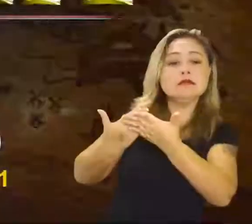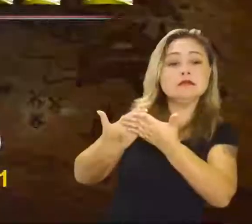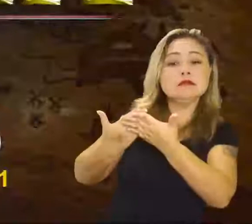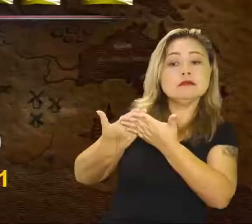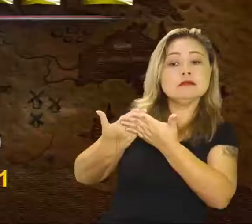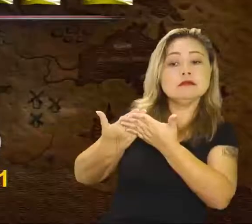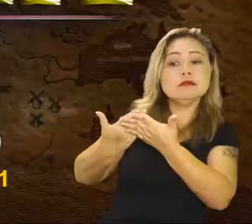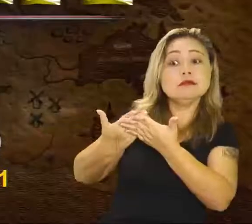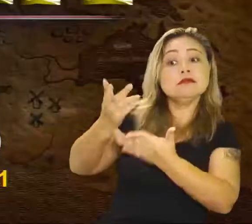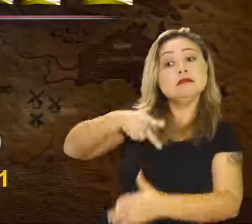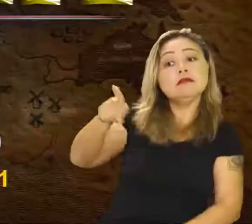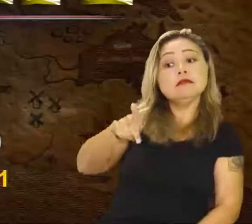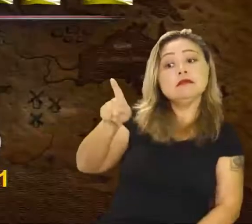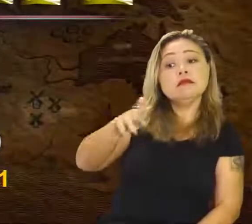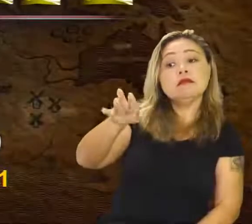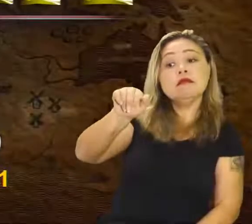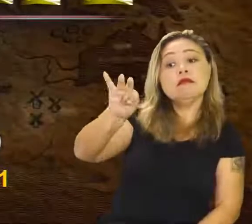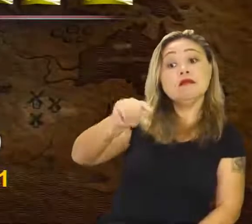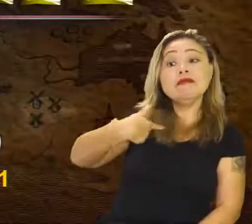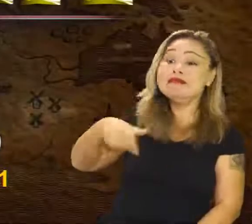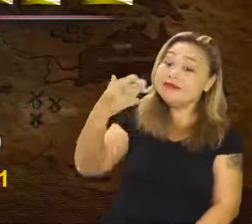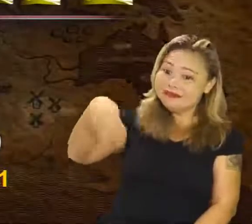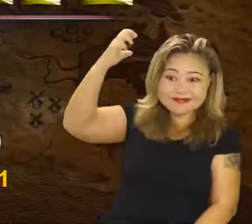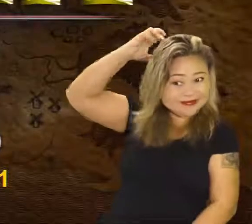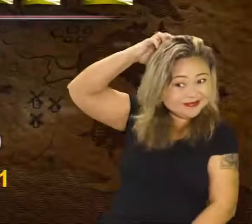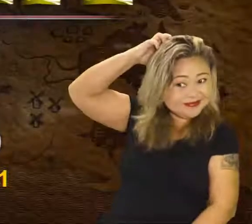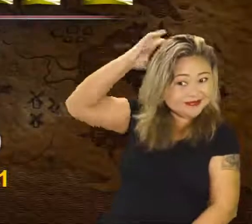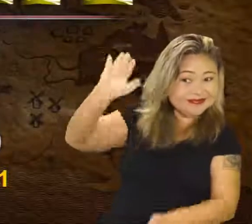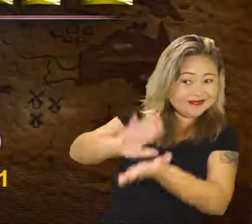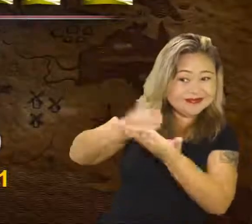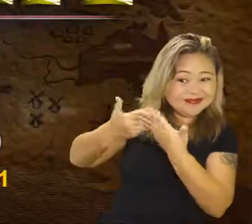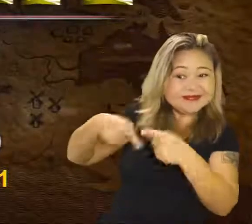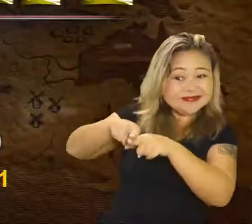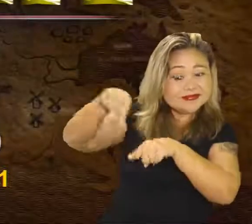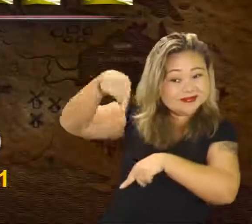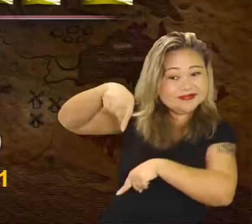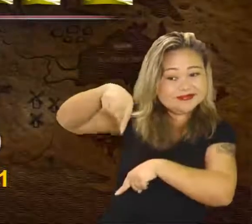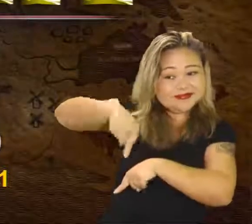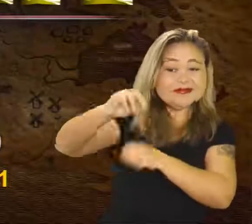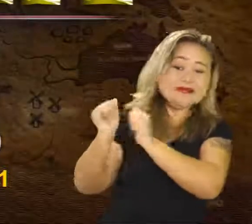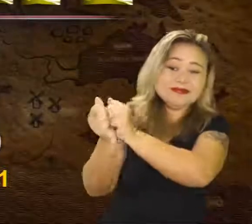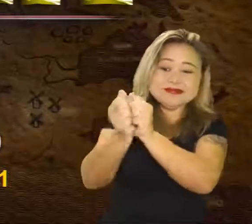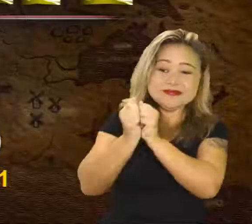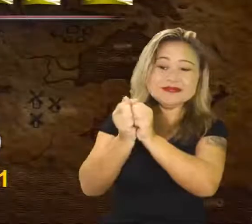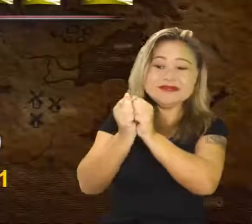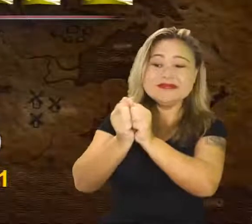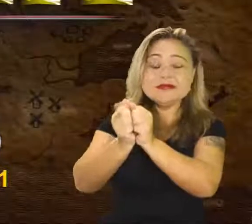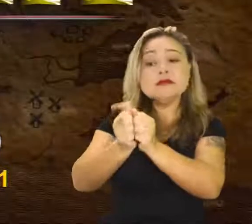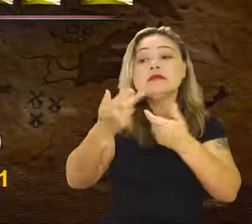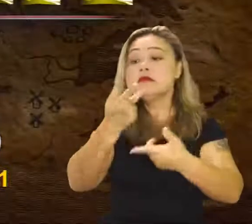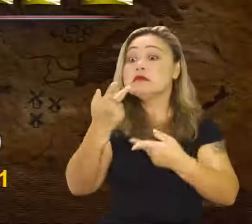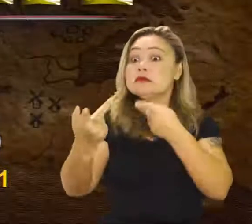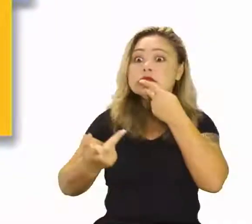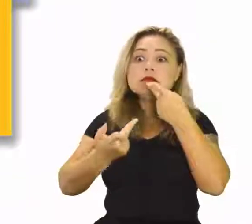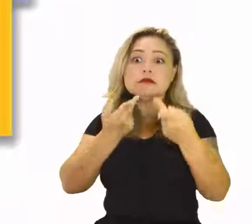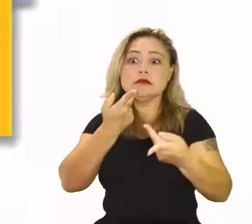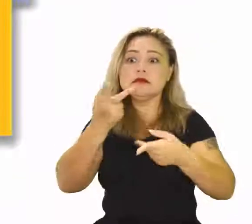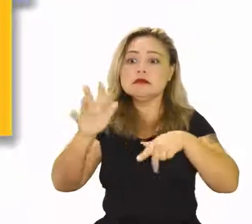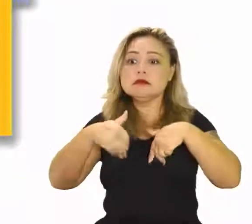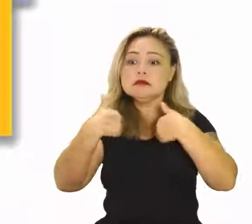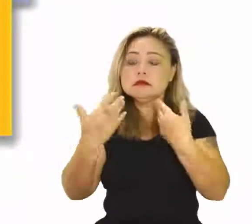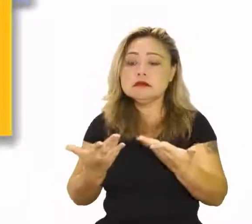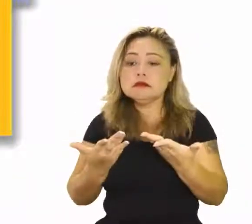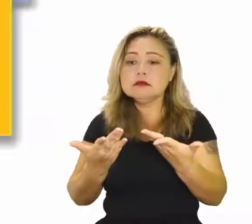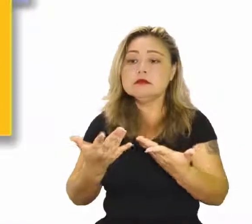aí, eu, professor Beto e a Aldelina, que é minha intérprete, que está aqui comigo, para falarmos sobre